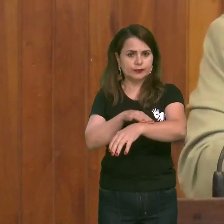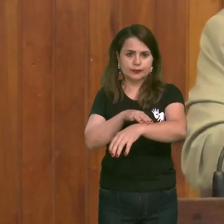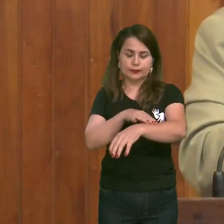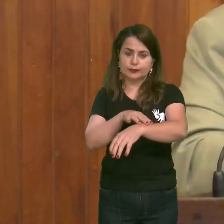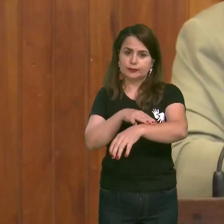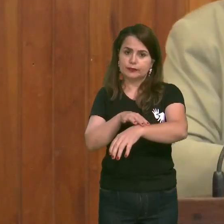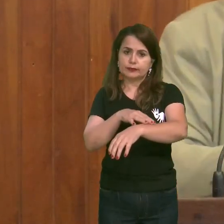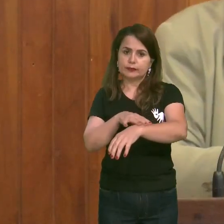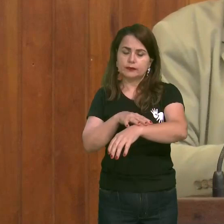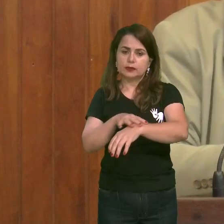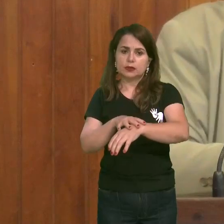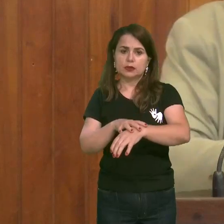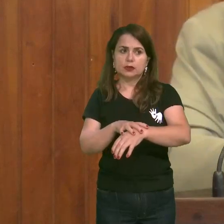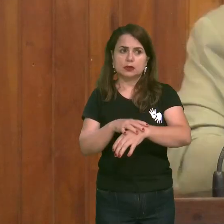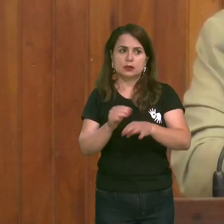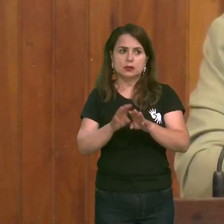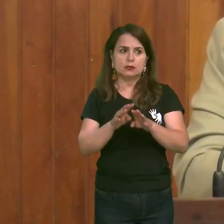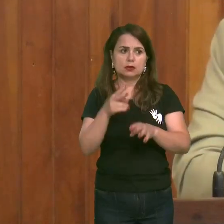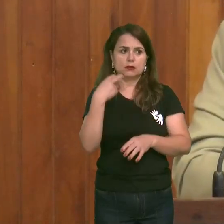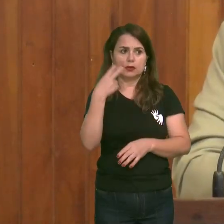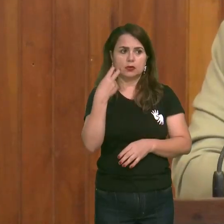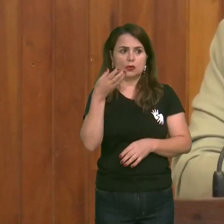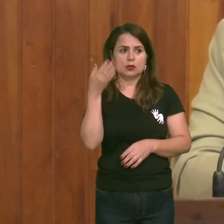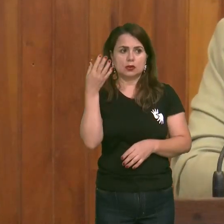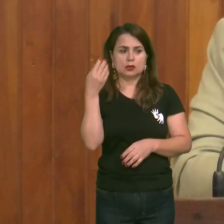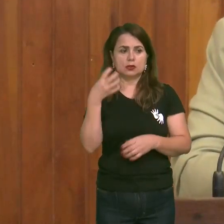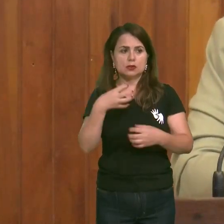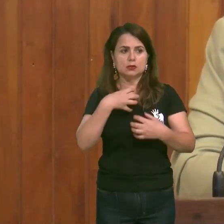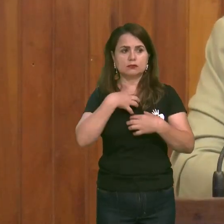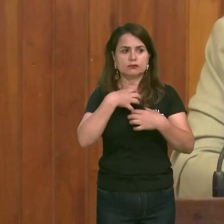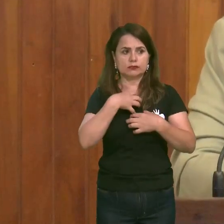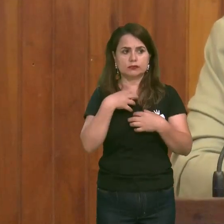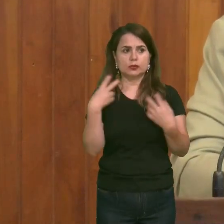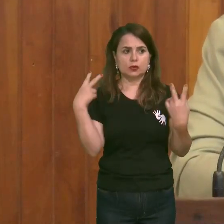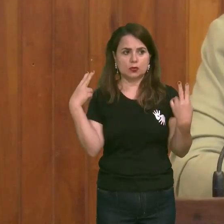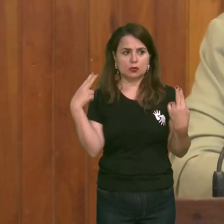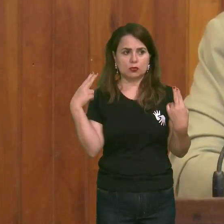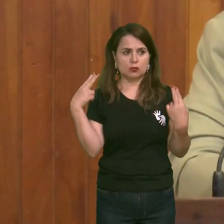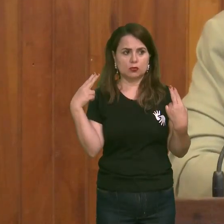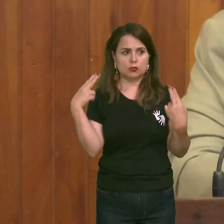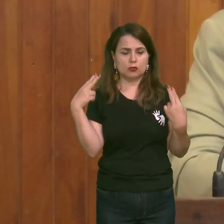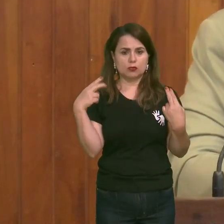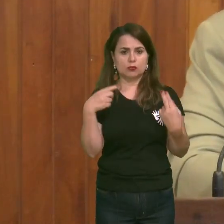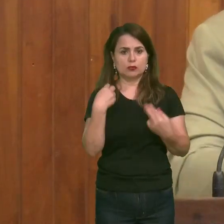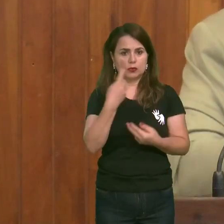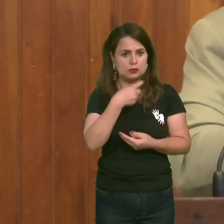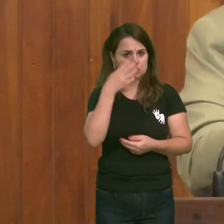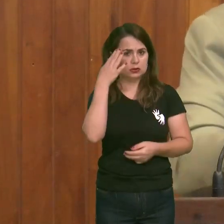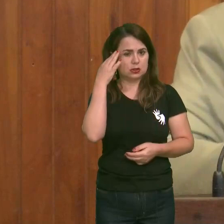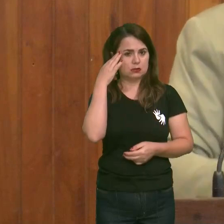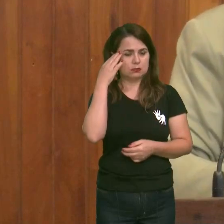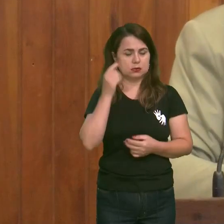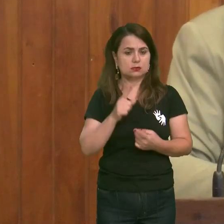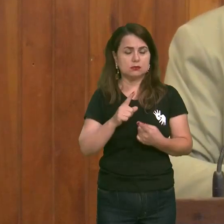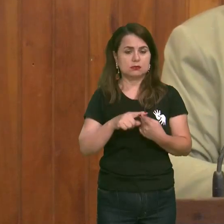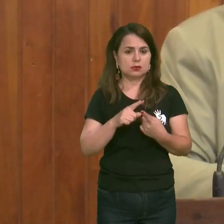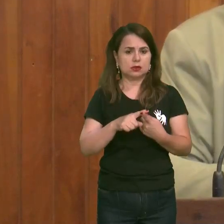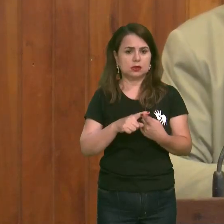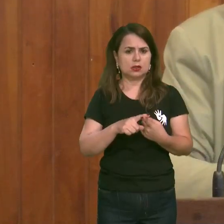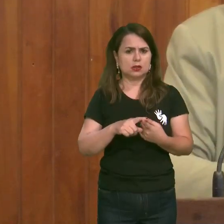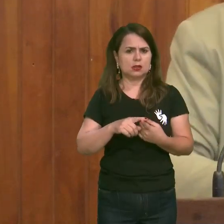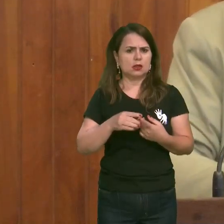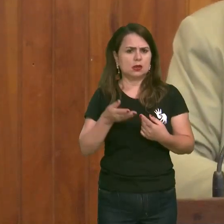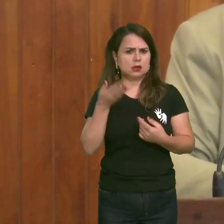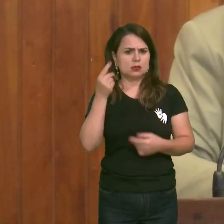e teve Vereador passada que sentiu também Vereador nós sabemos nós sabemos calaram Vereador